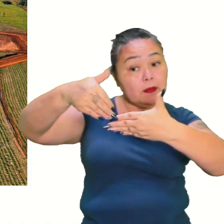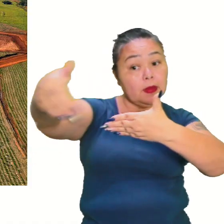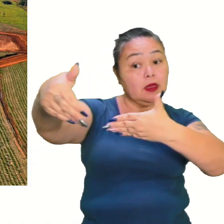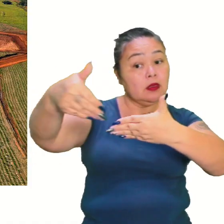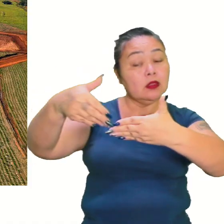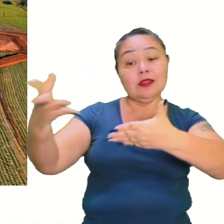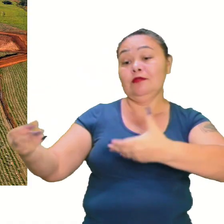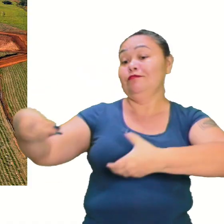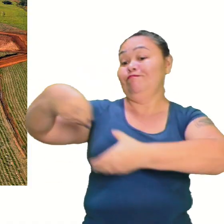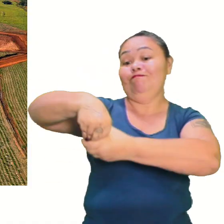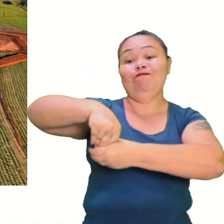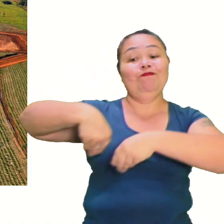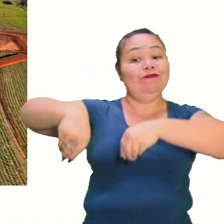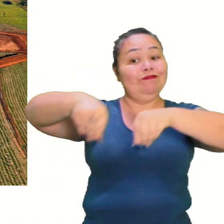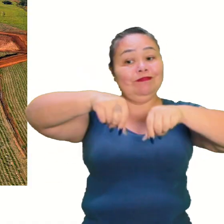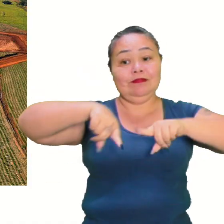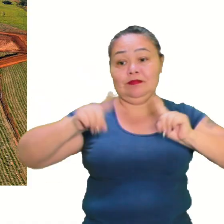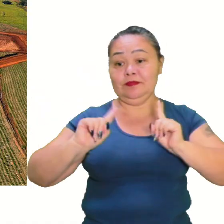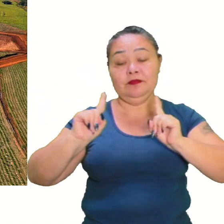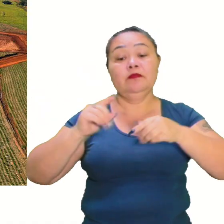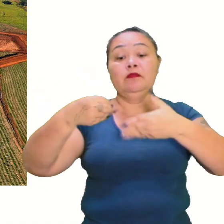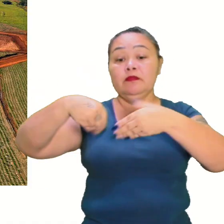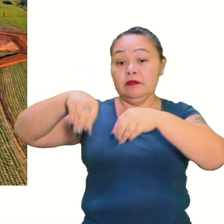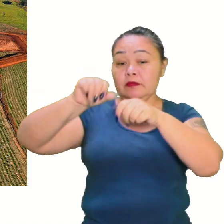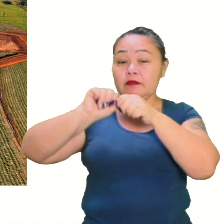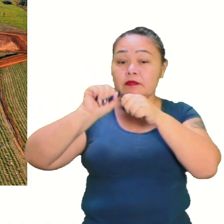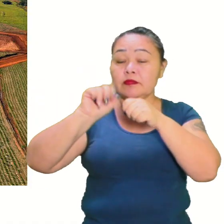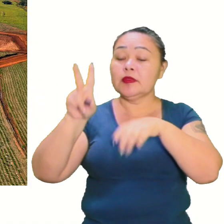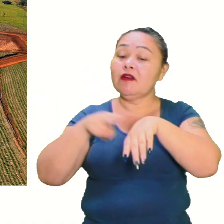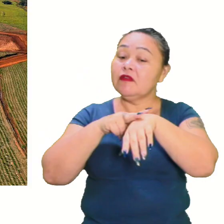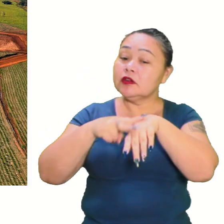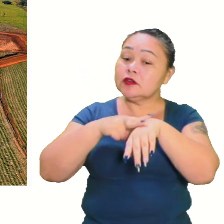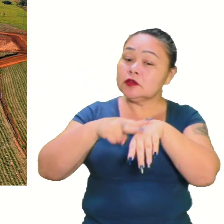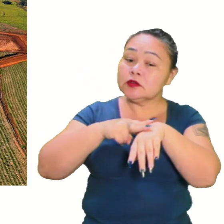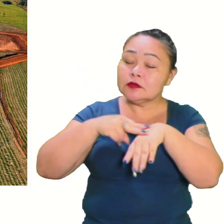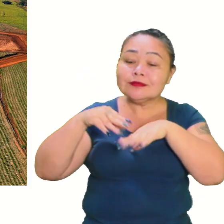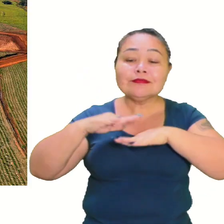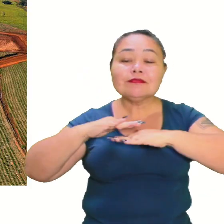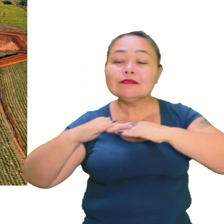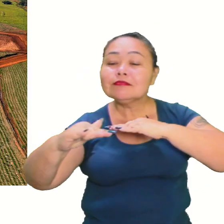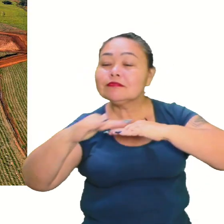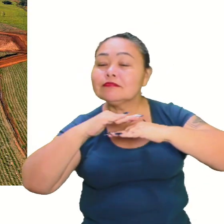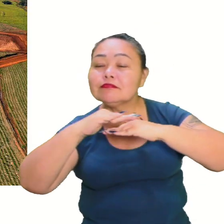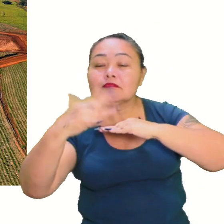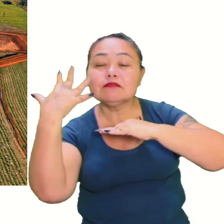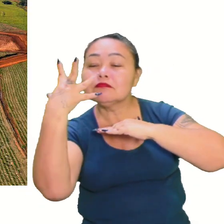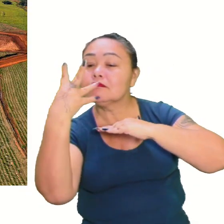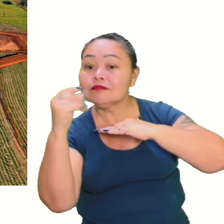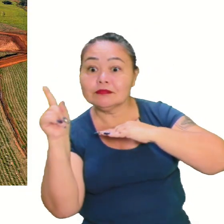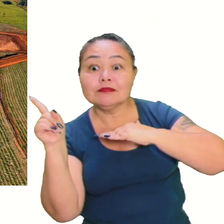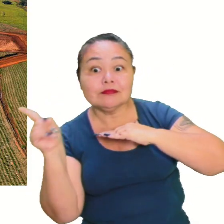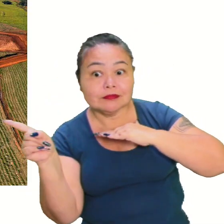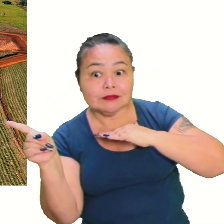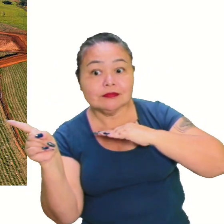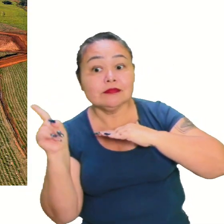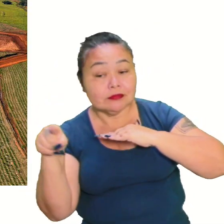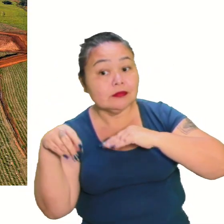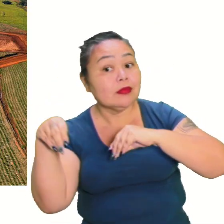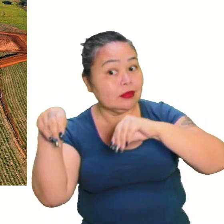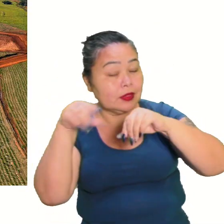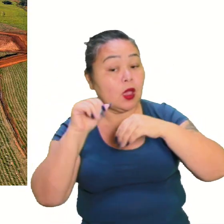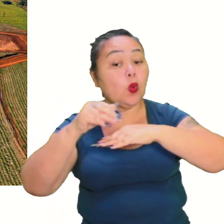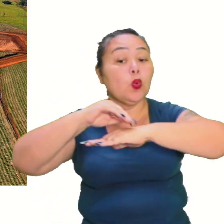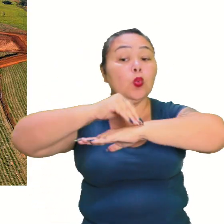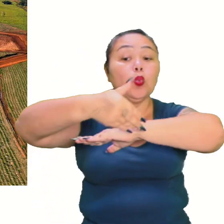terreno, mas não pertence ao seu terreno. E o seu terreno está lá de verdinho ali, ó, gramadinho, bonitinho. Ali é o seu terreno.